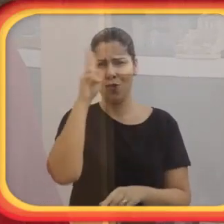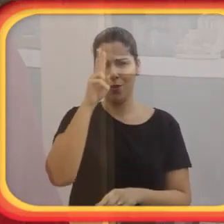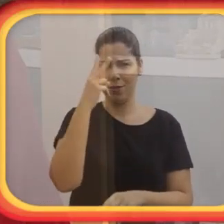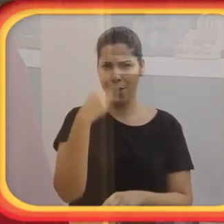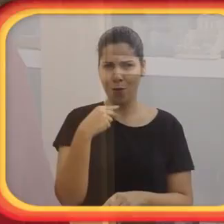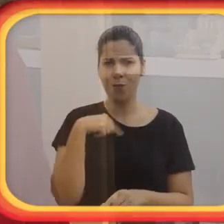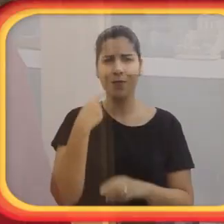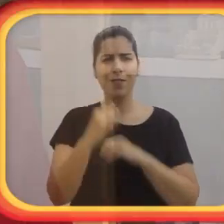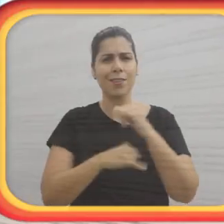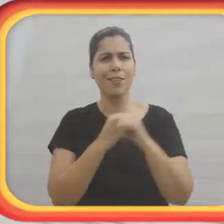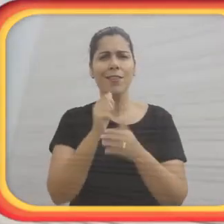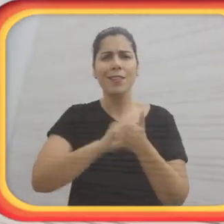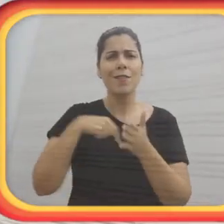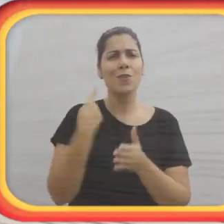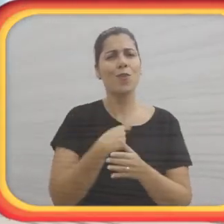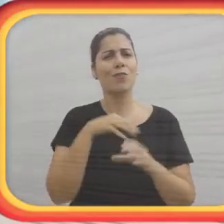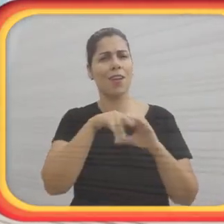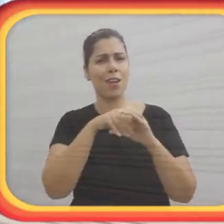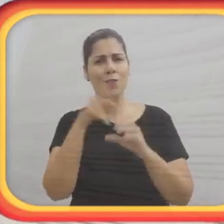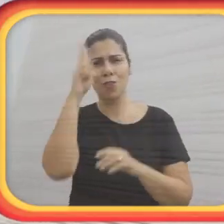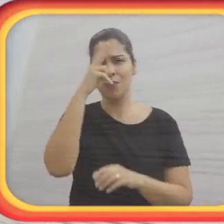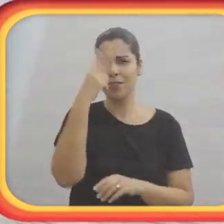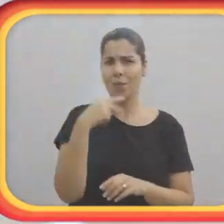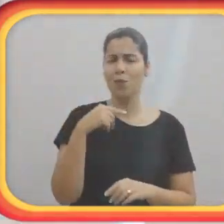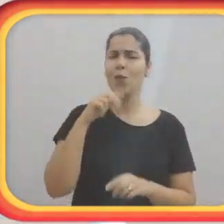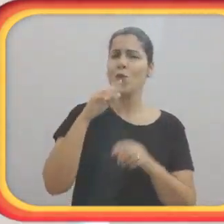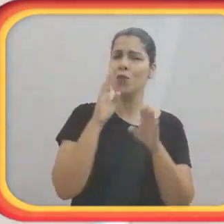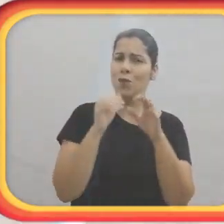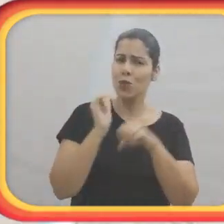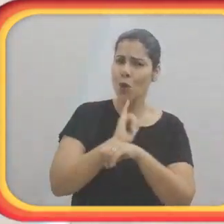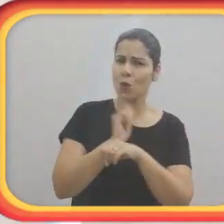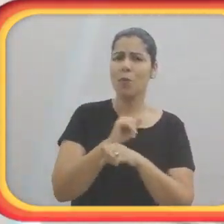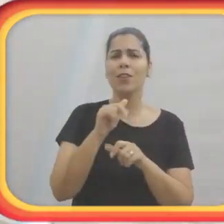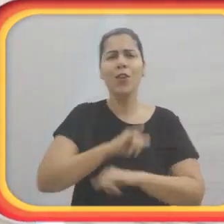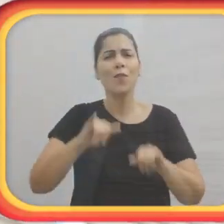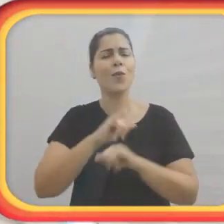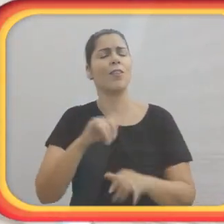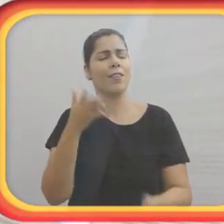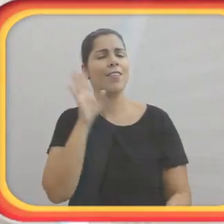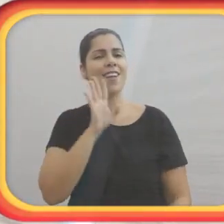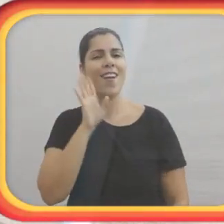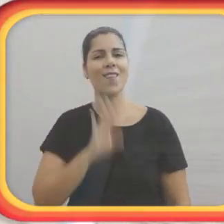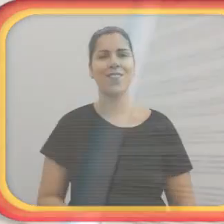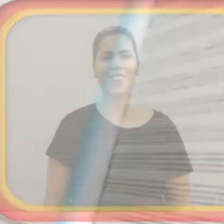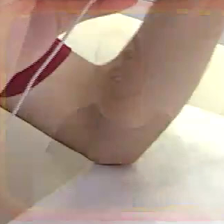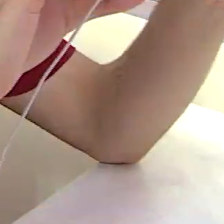que cresça cada vez mais. Abraços, curta o nosso canal de Histórias de Cego na internet, curta o nosso